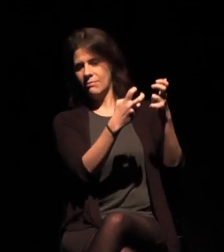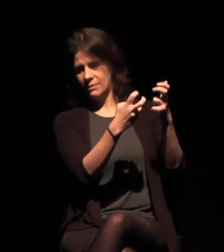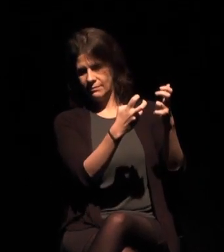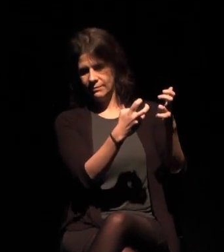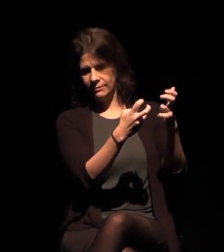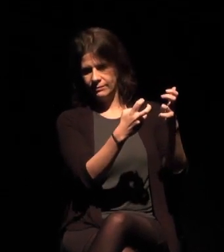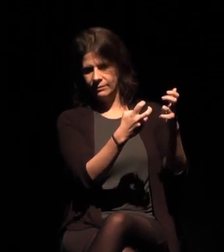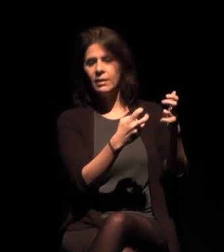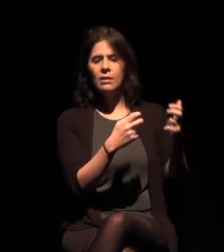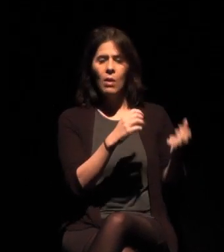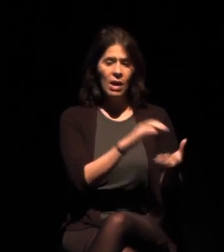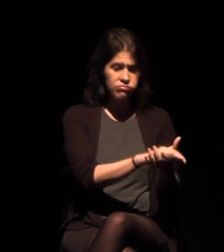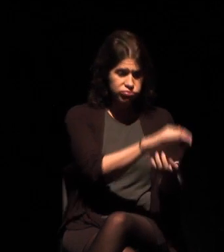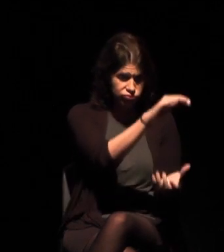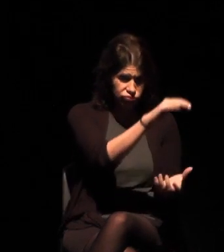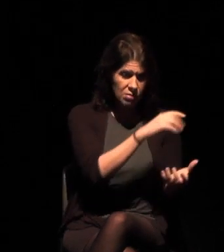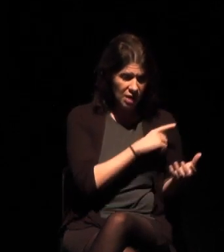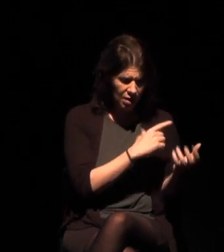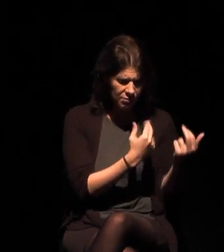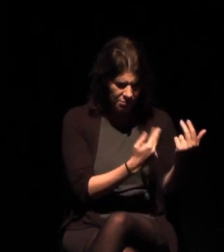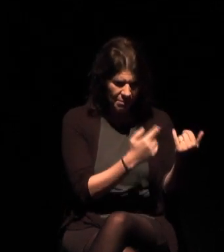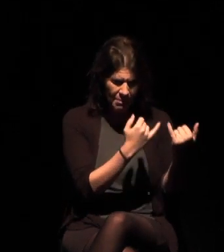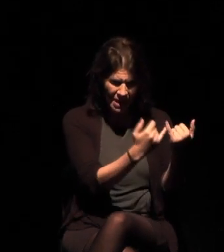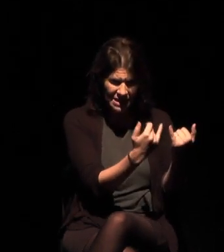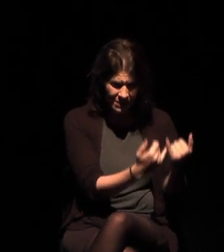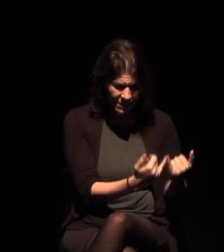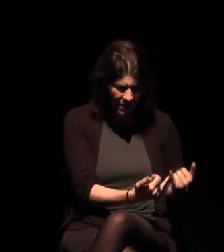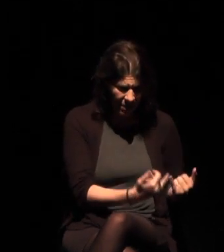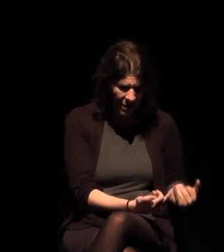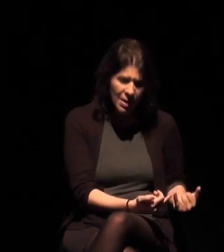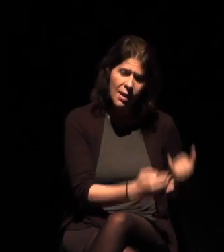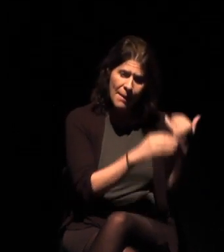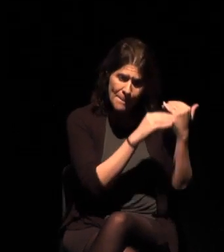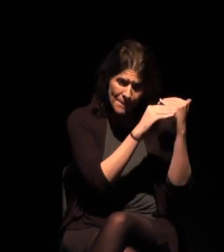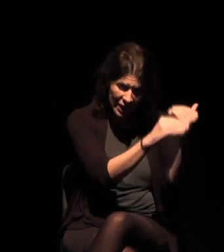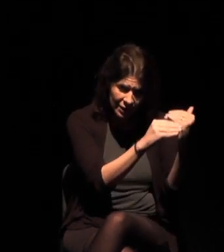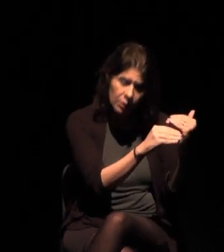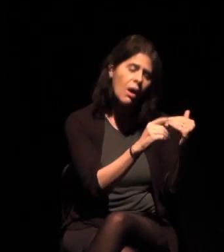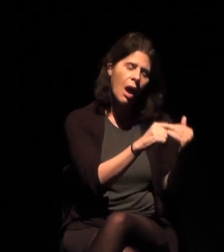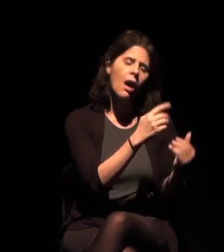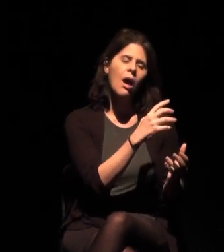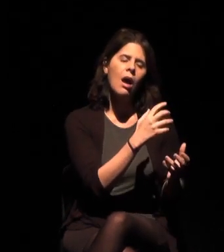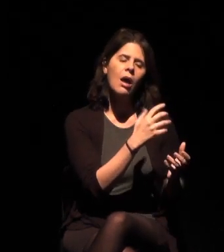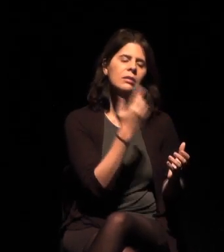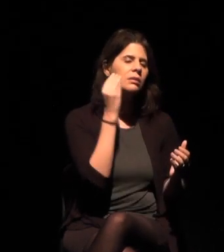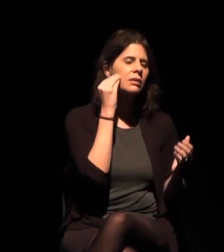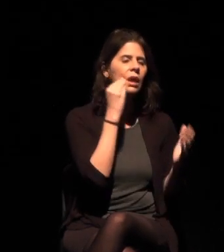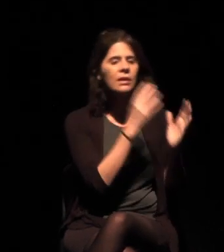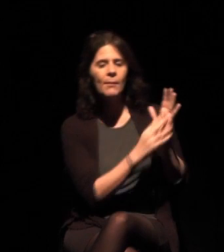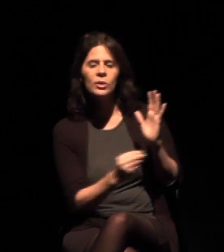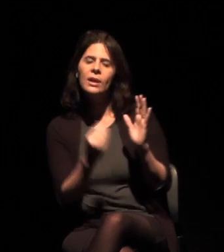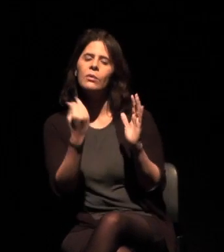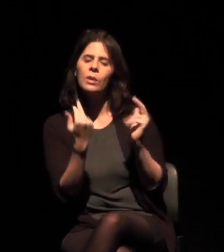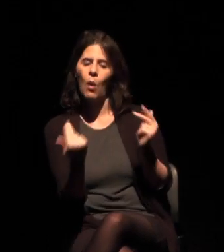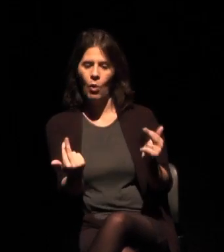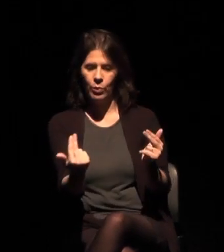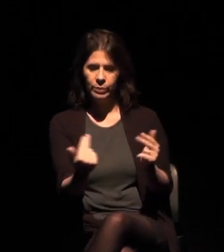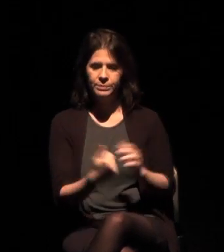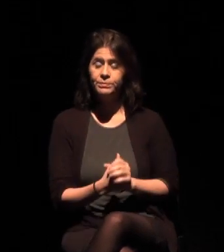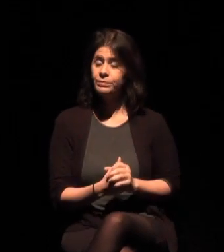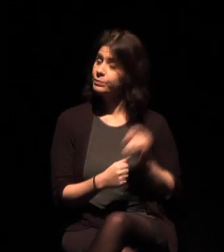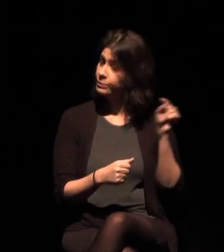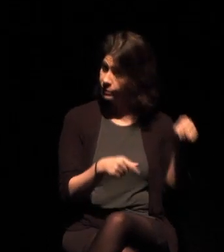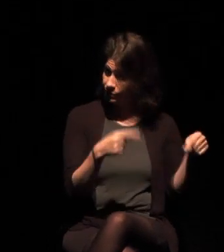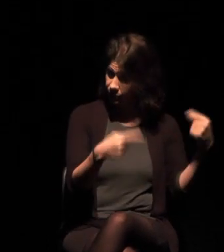tenta reproduzir em outra situação eu acho que nada é mais eloqüente nesse nessa discussão e se